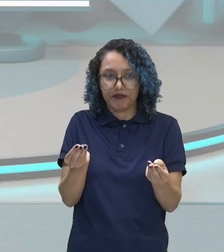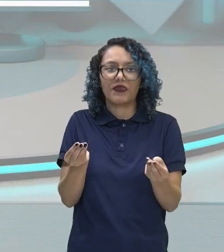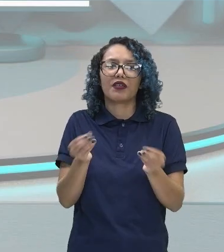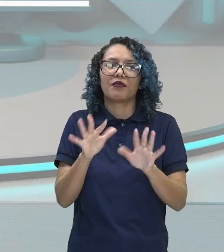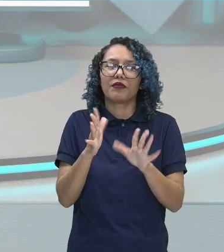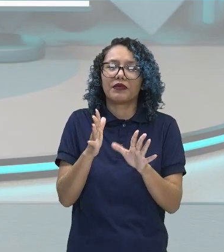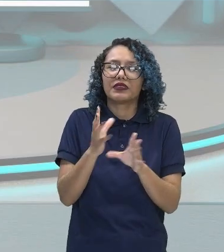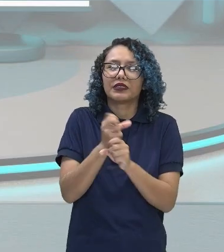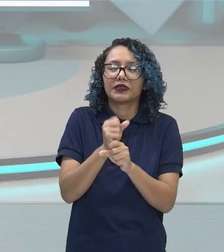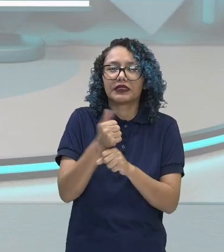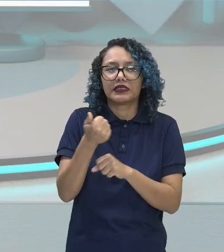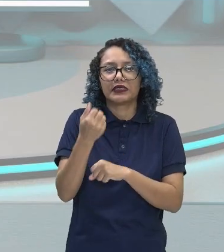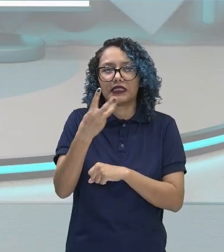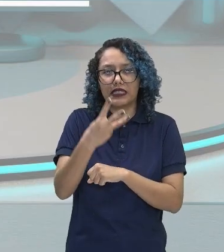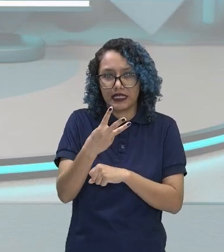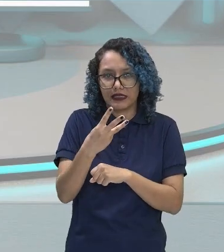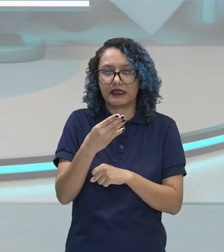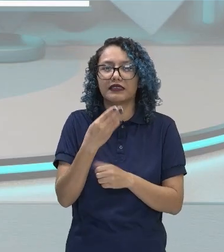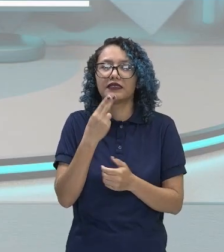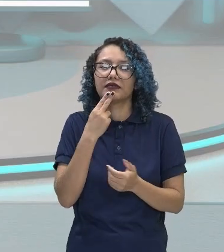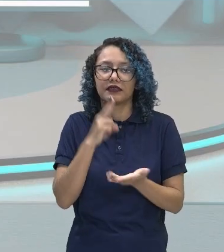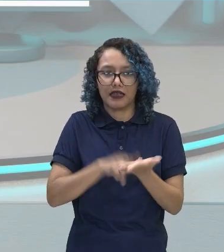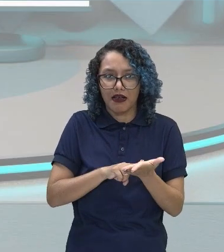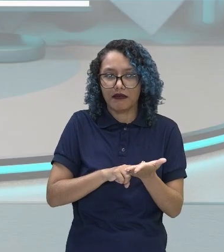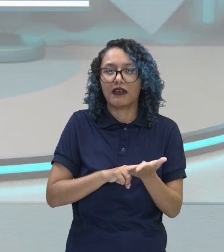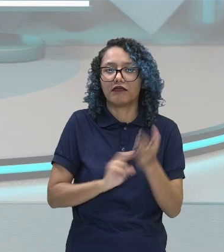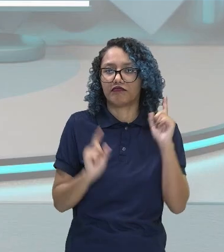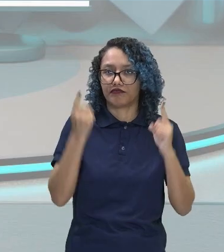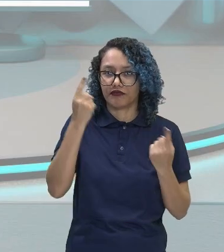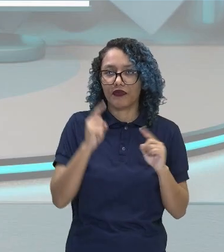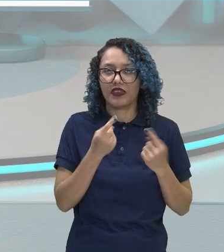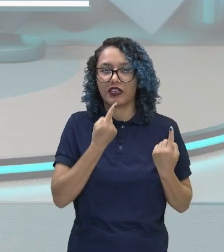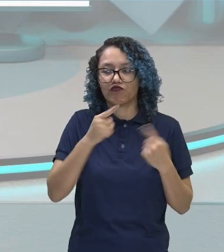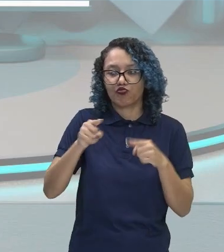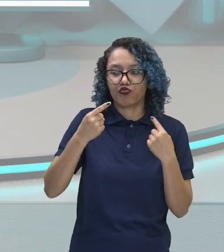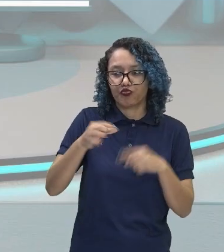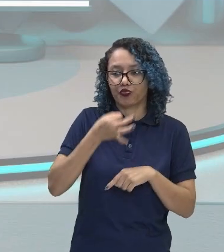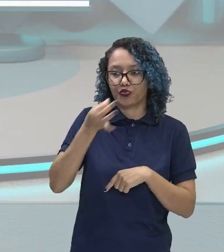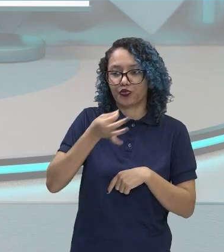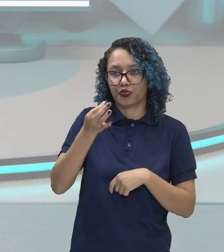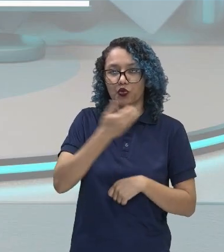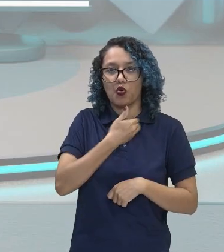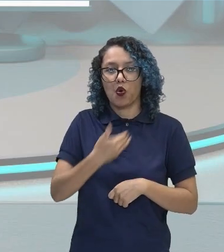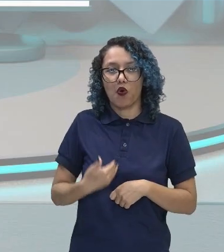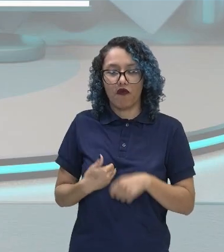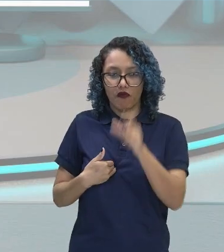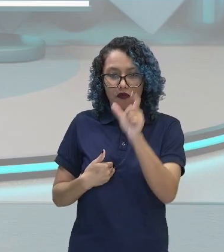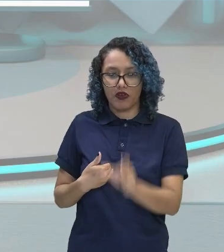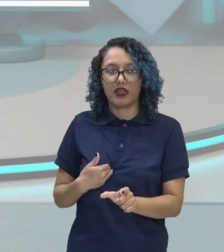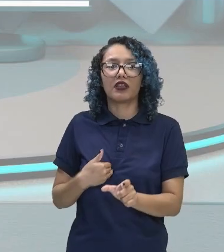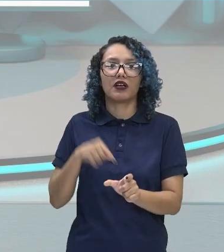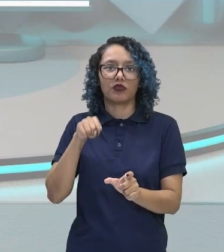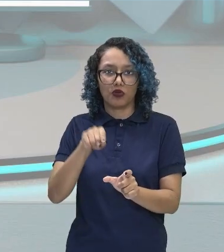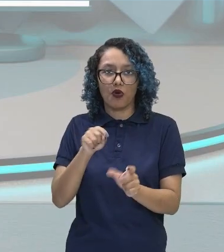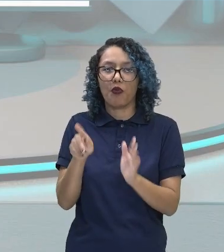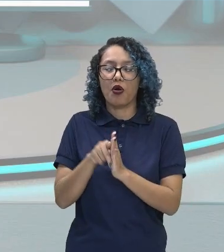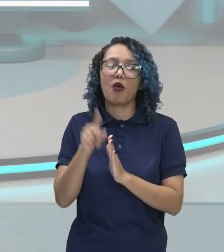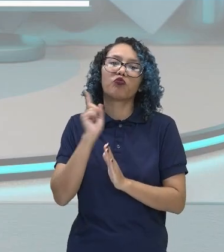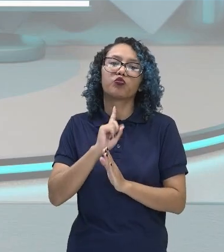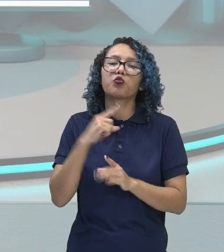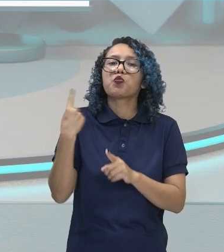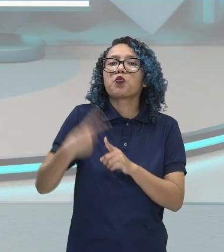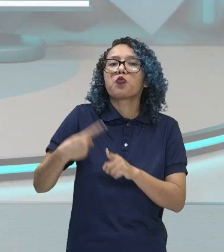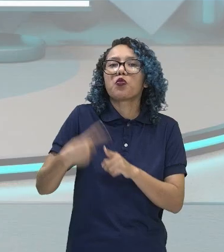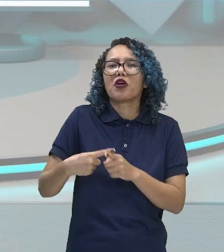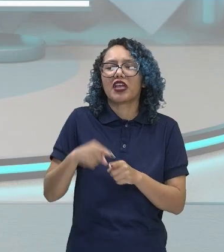total, chilenas, criticando o governador de Minas Gerais, chamando ele de fanfarrão, pela